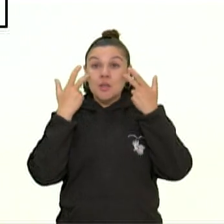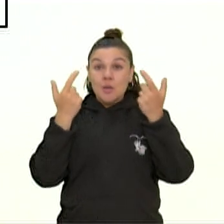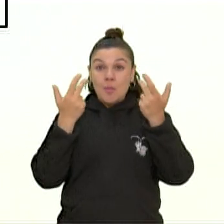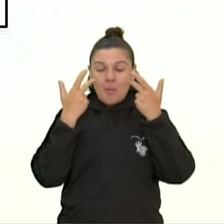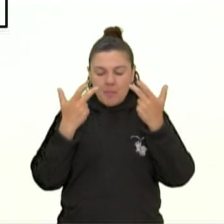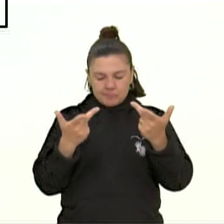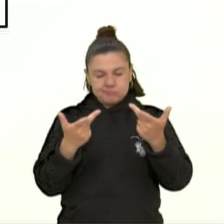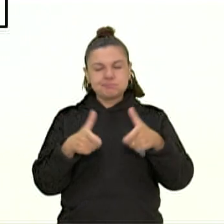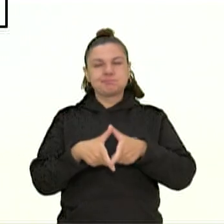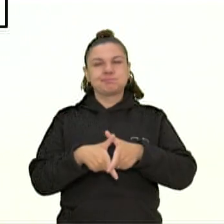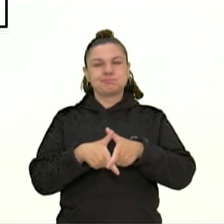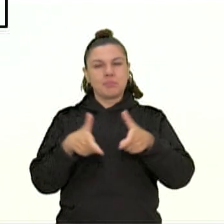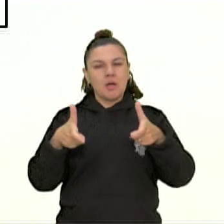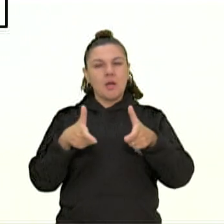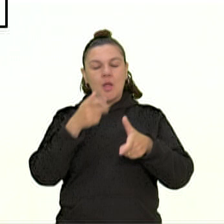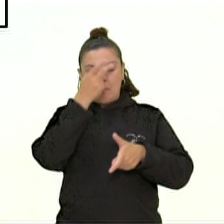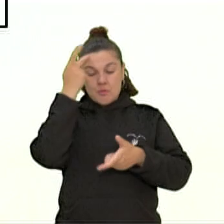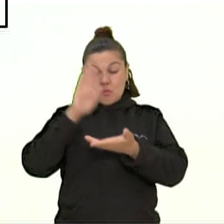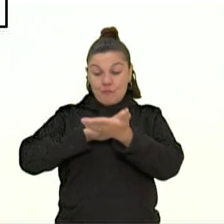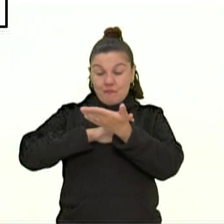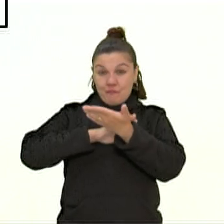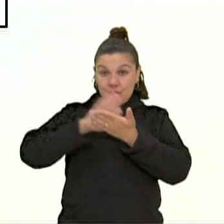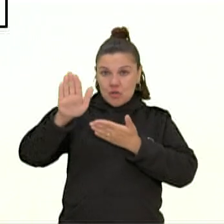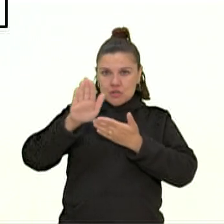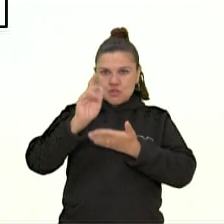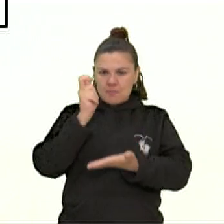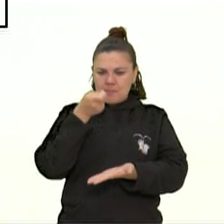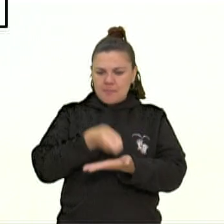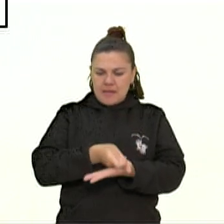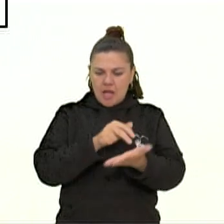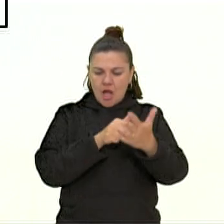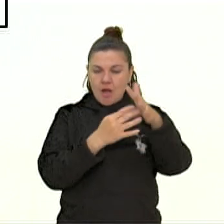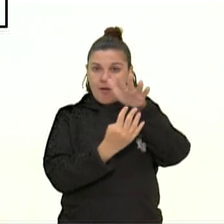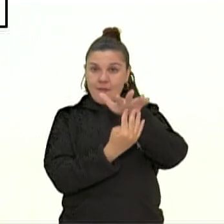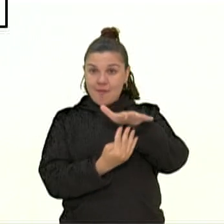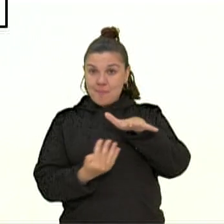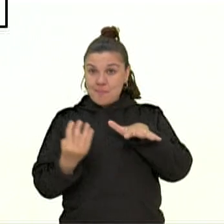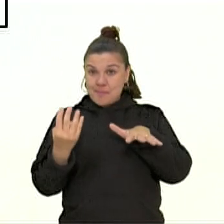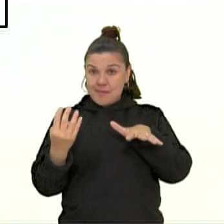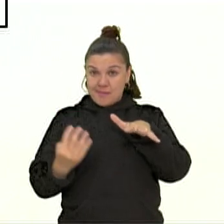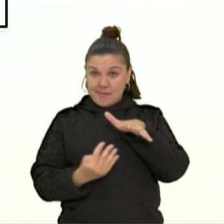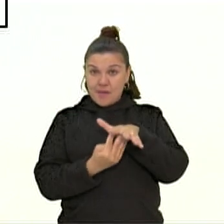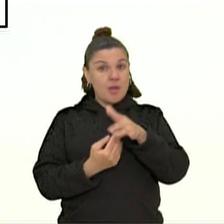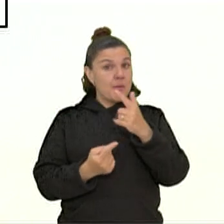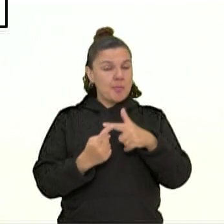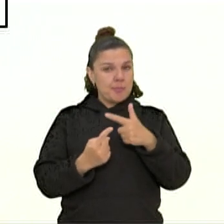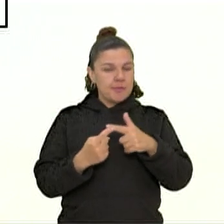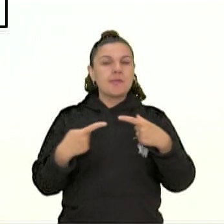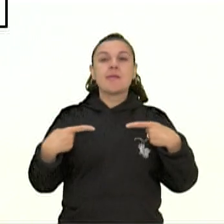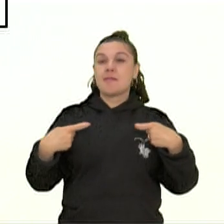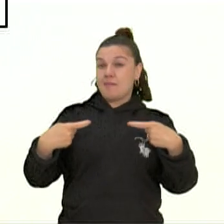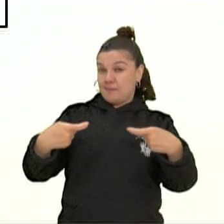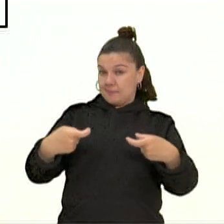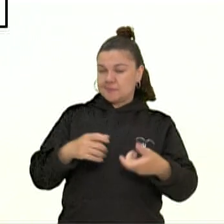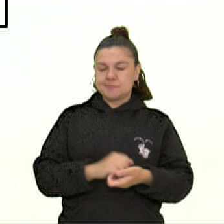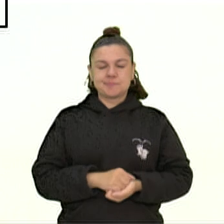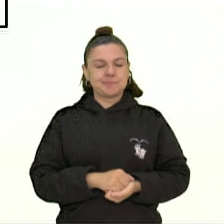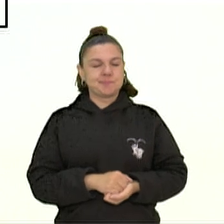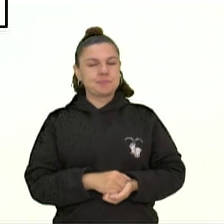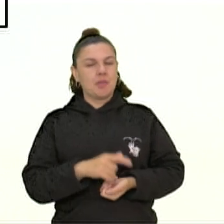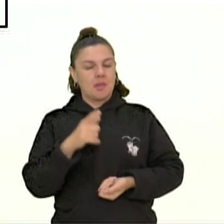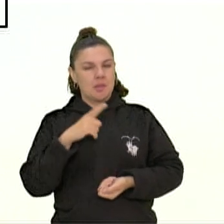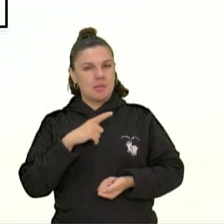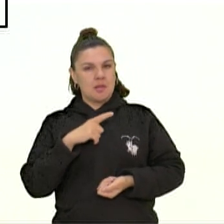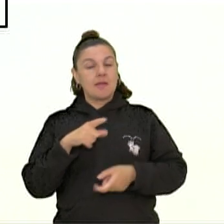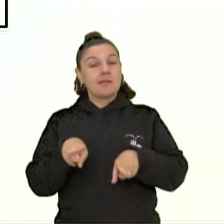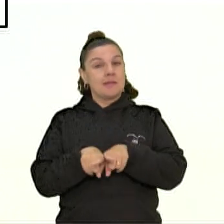esses refugiados são forçados a migrar devido a conflitos armados no território. Existem muitos